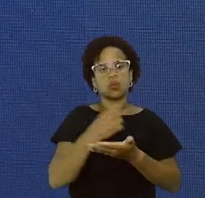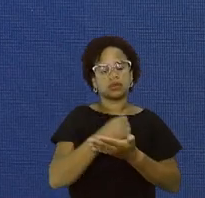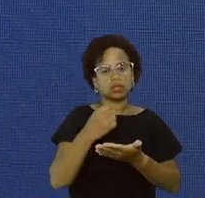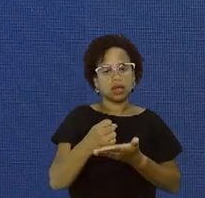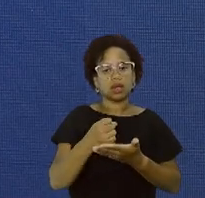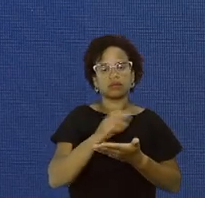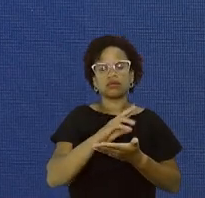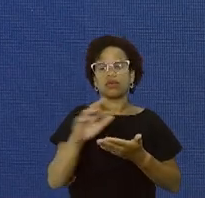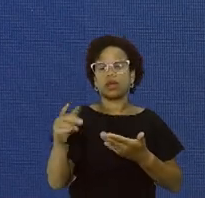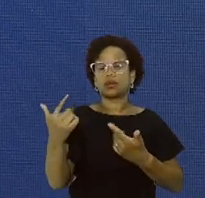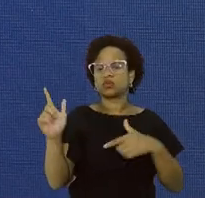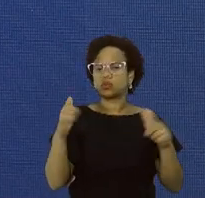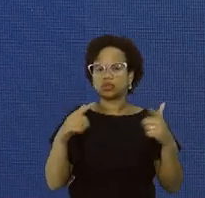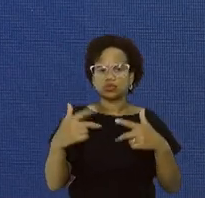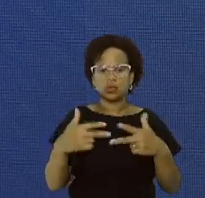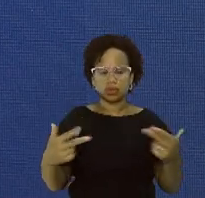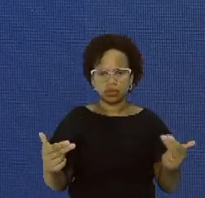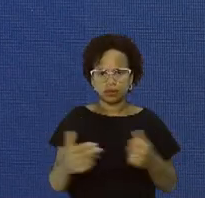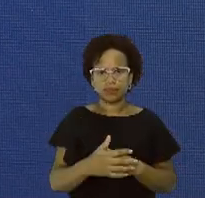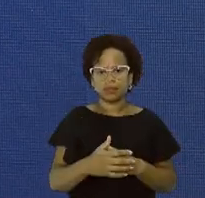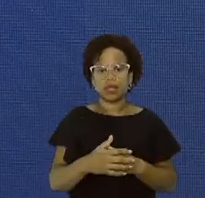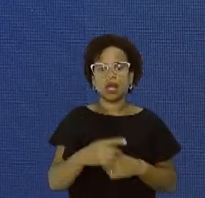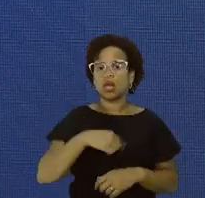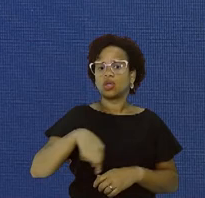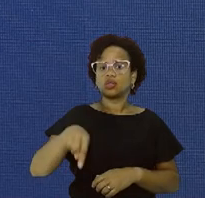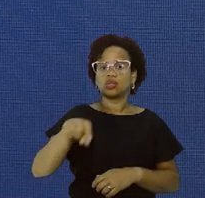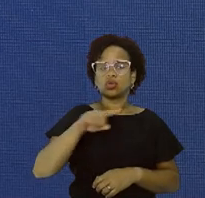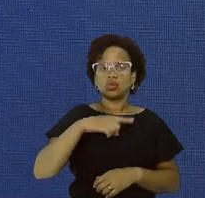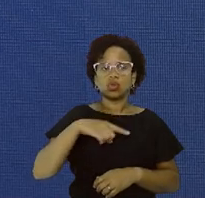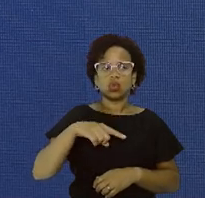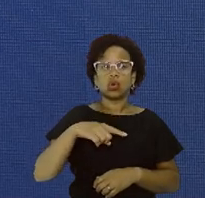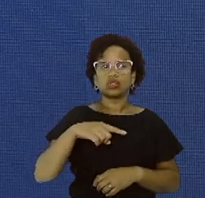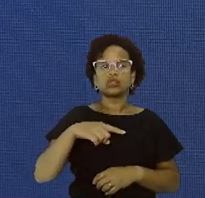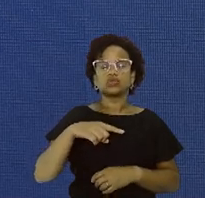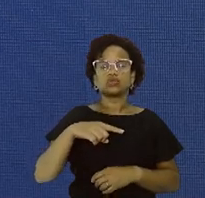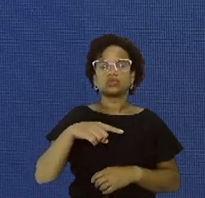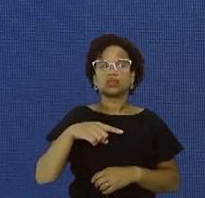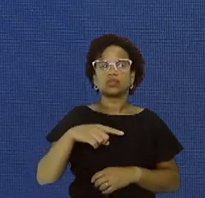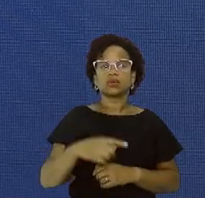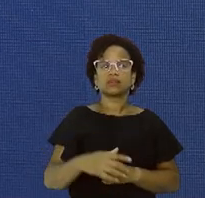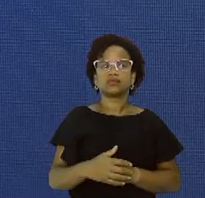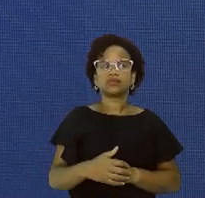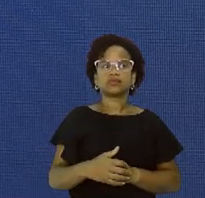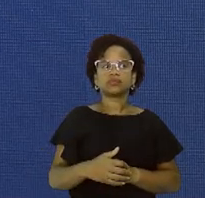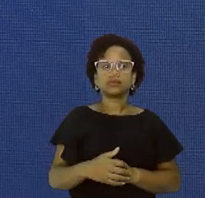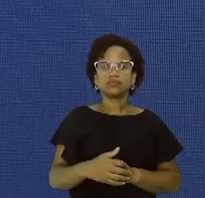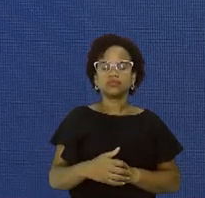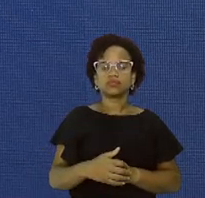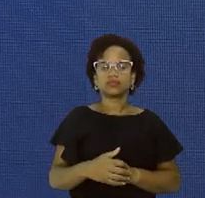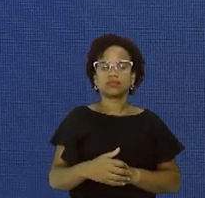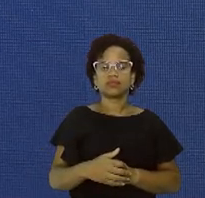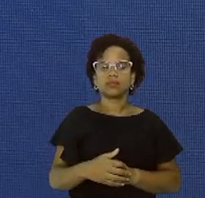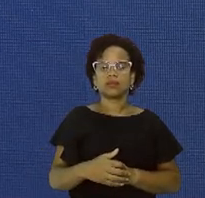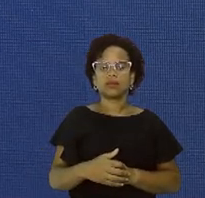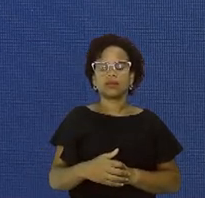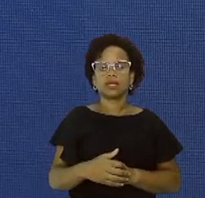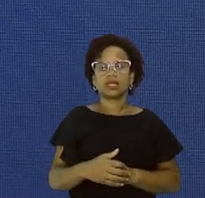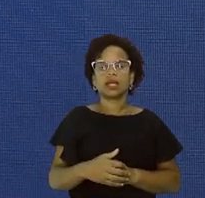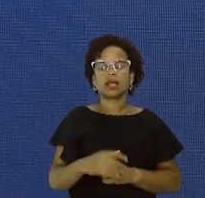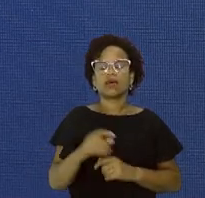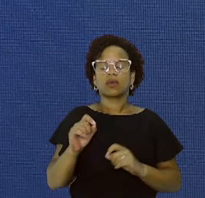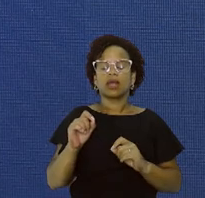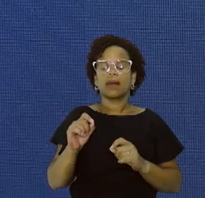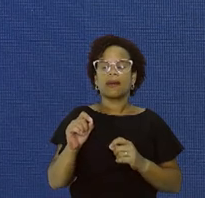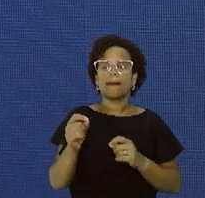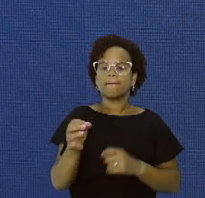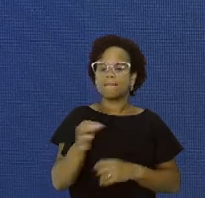de outras coisas a gente não é tão a gente nunca foi muito adepto da questão das moedas de